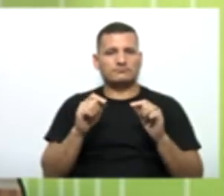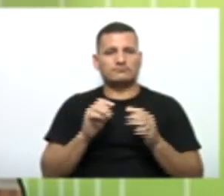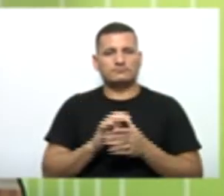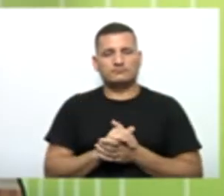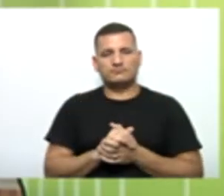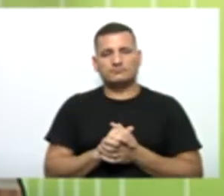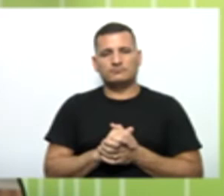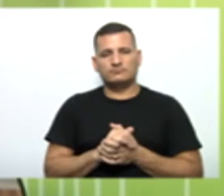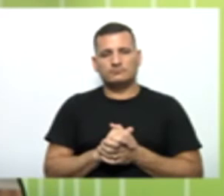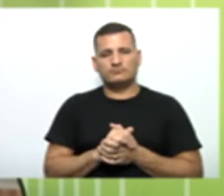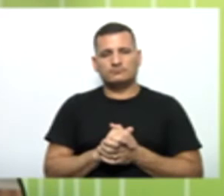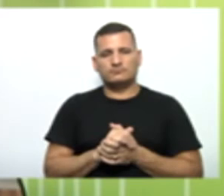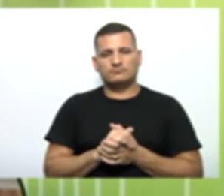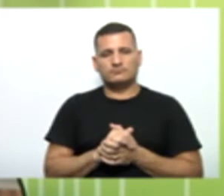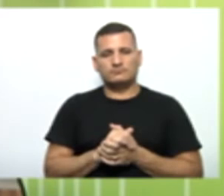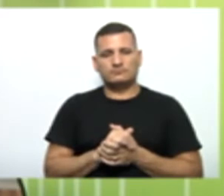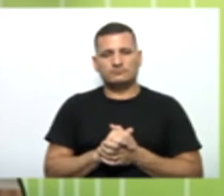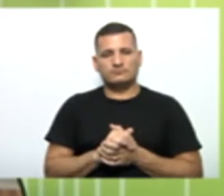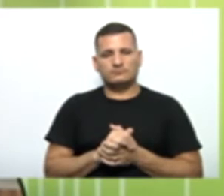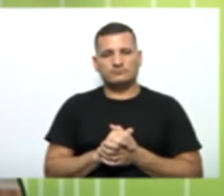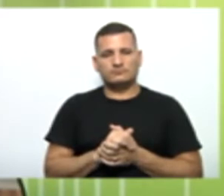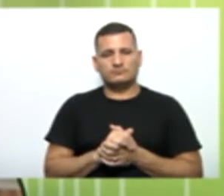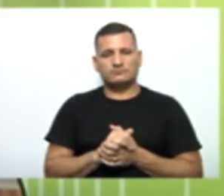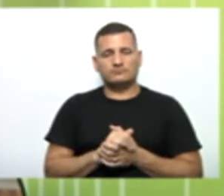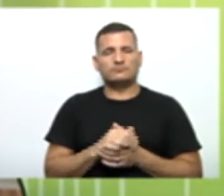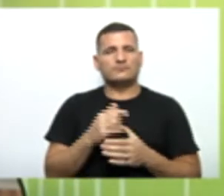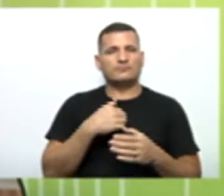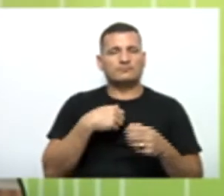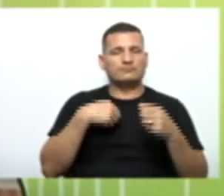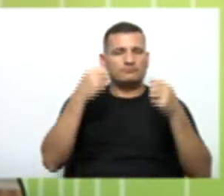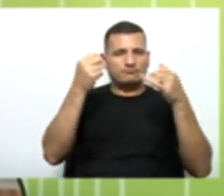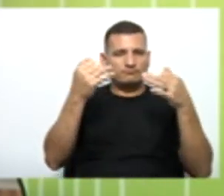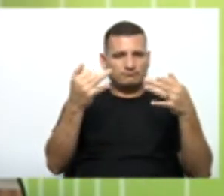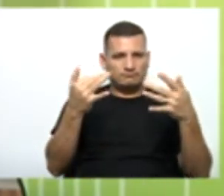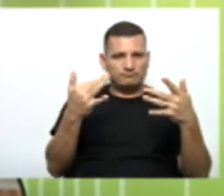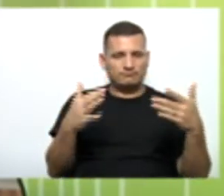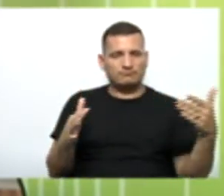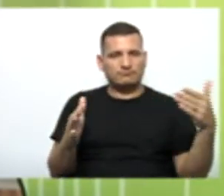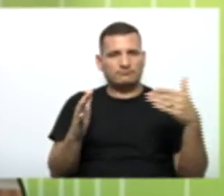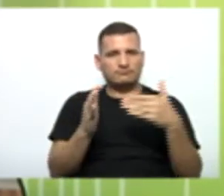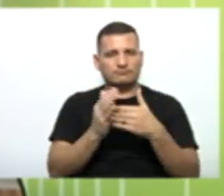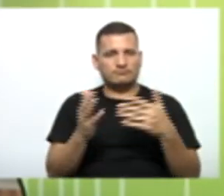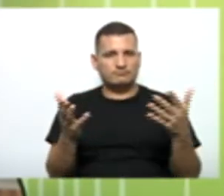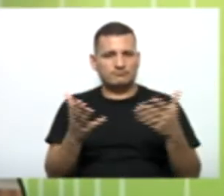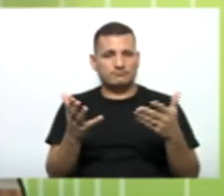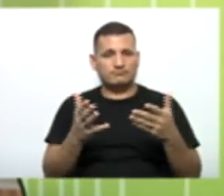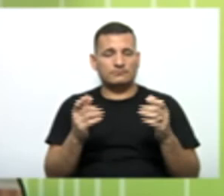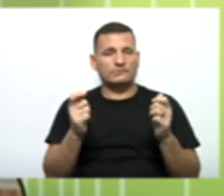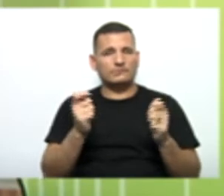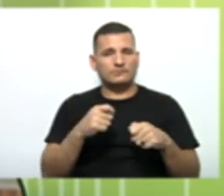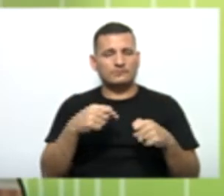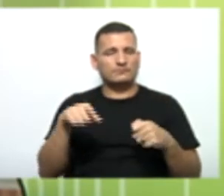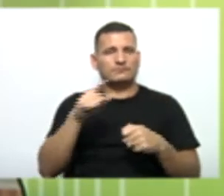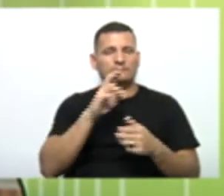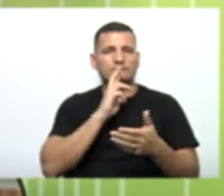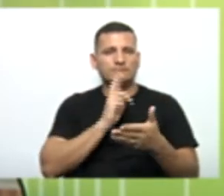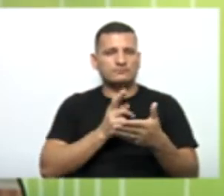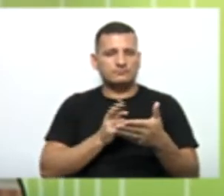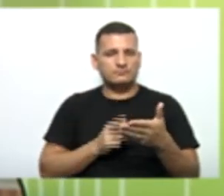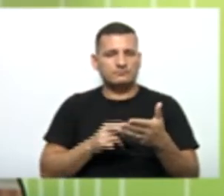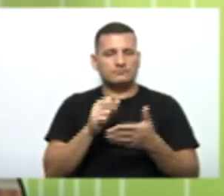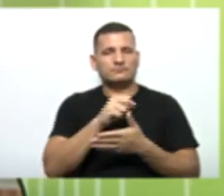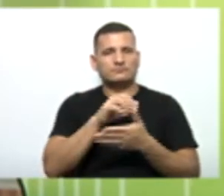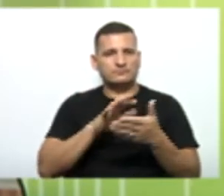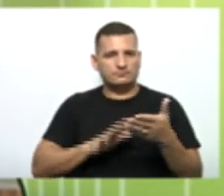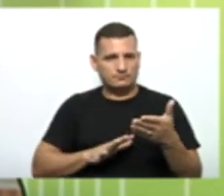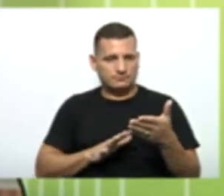ó. O que eu passei para vocês até agora tem condição suficiente para vocês responderem a